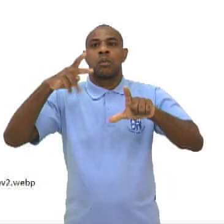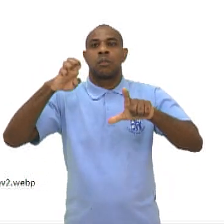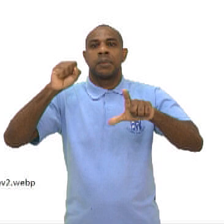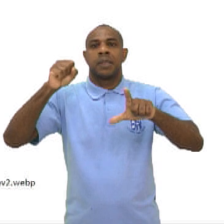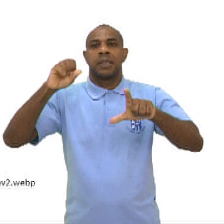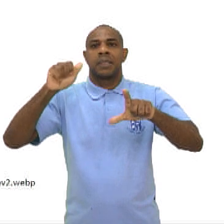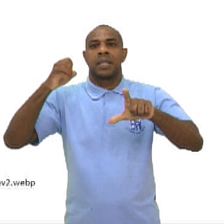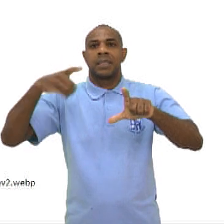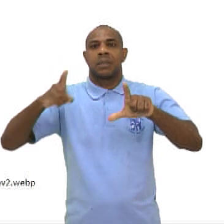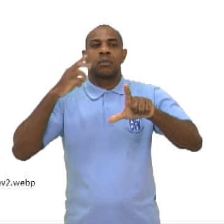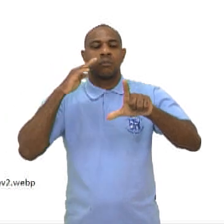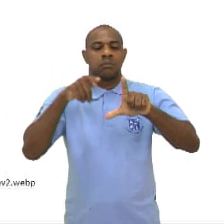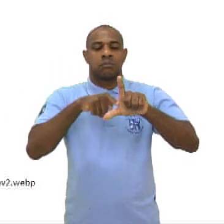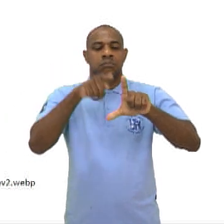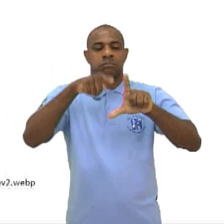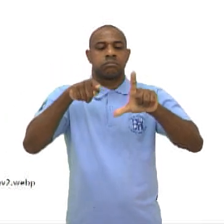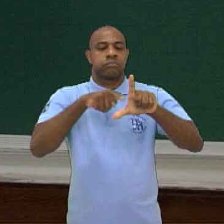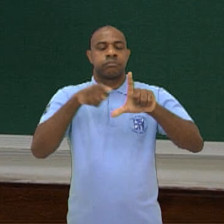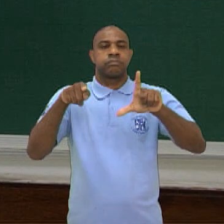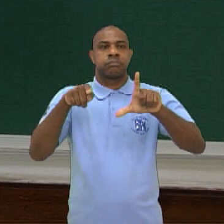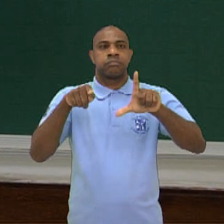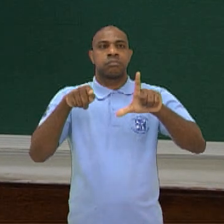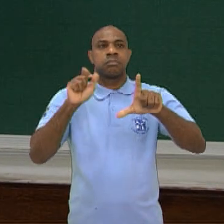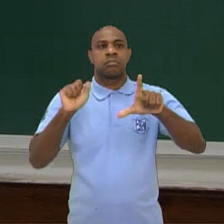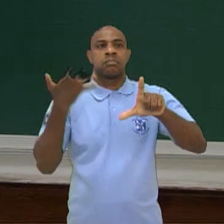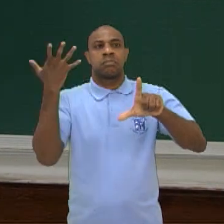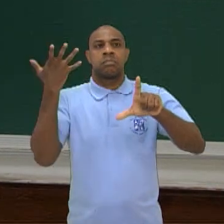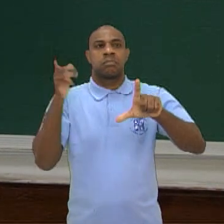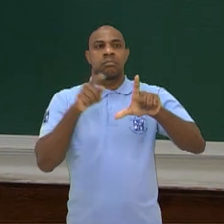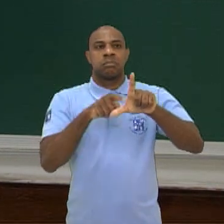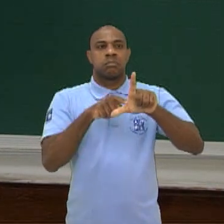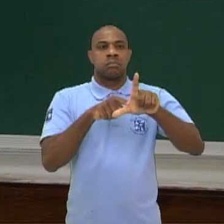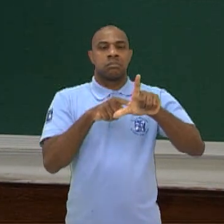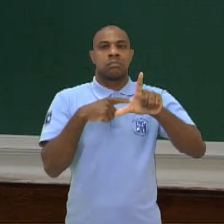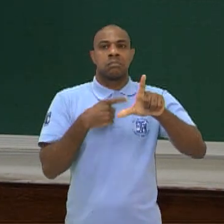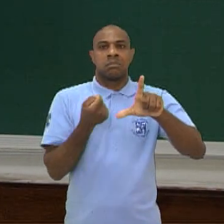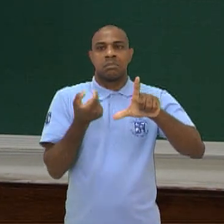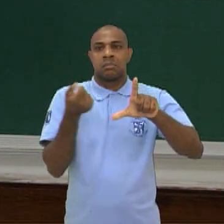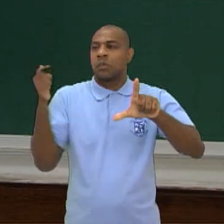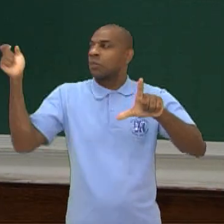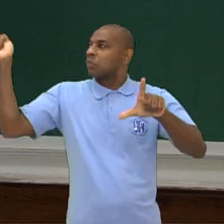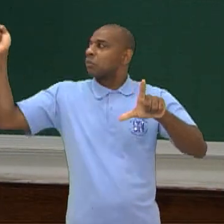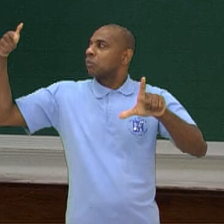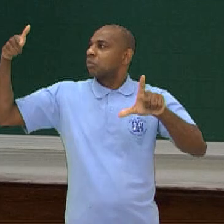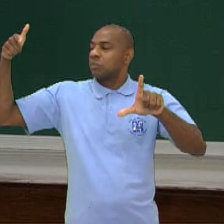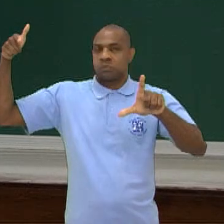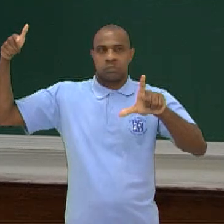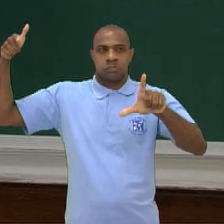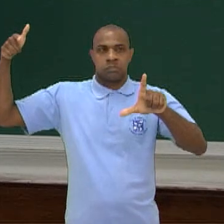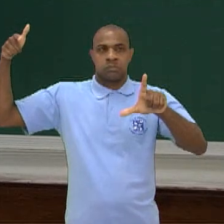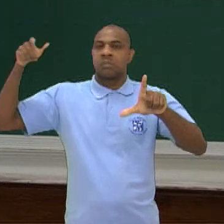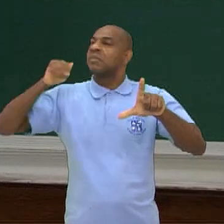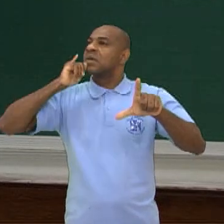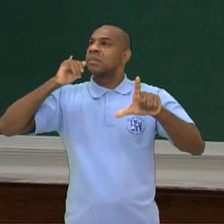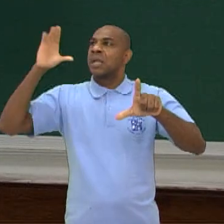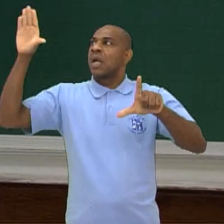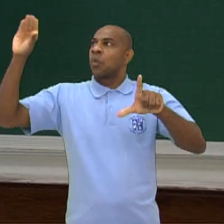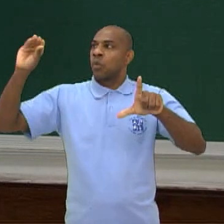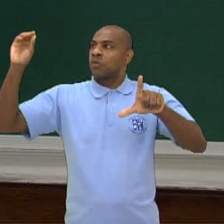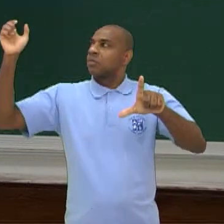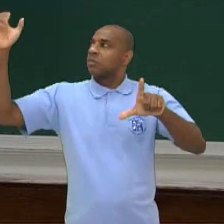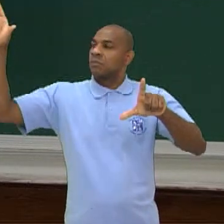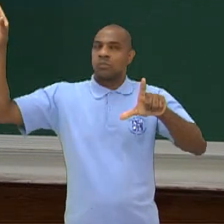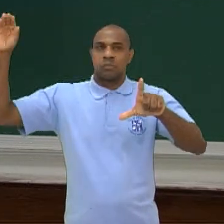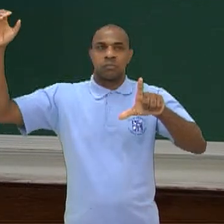respira, ok? Então, aqui o que está acontecendo? Quando tem pouca luminosidade, por exemplo, durante a noite, a planta ela